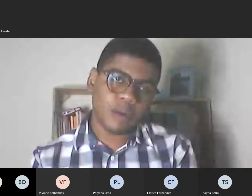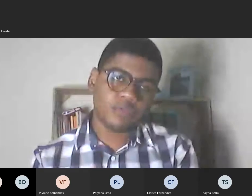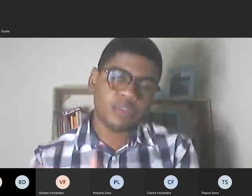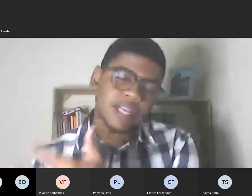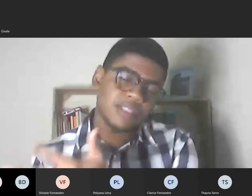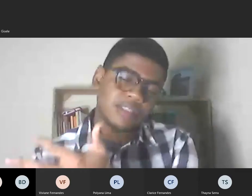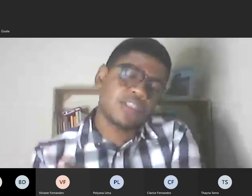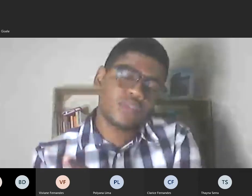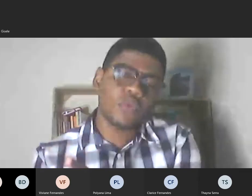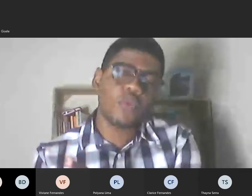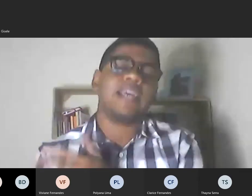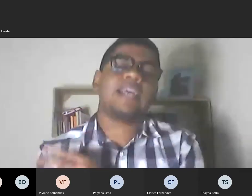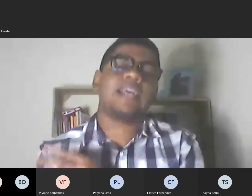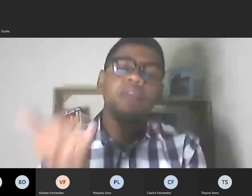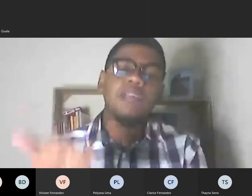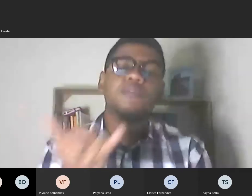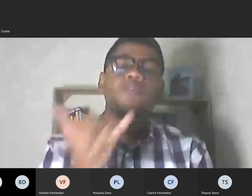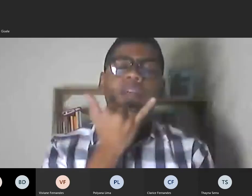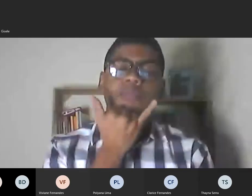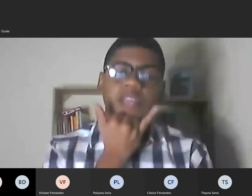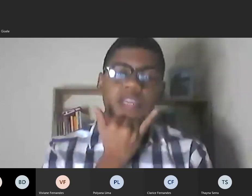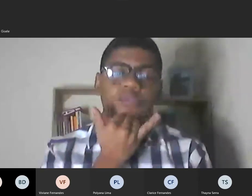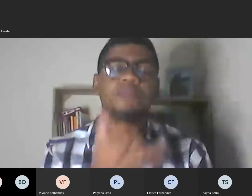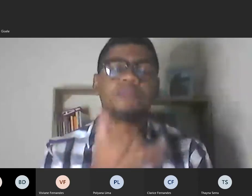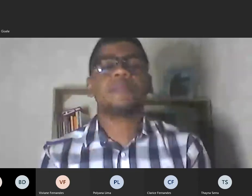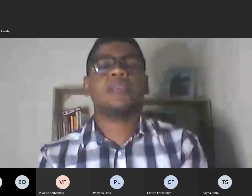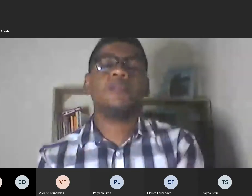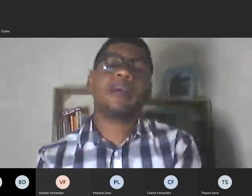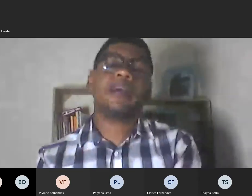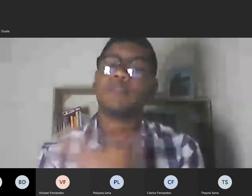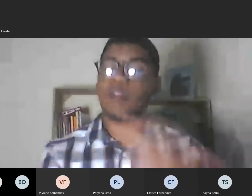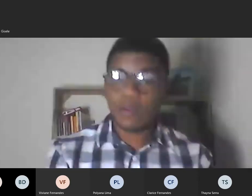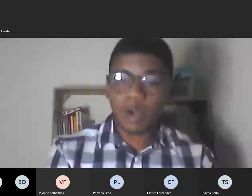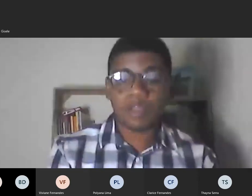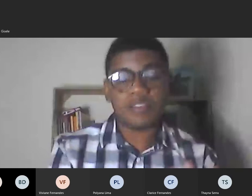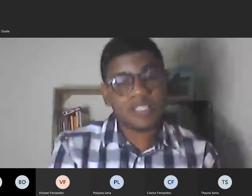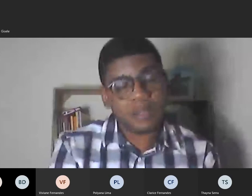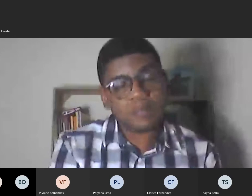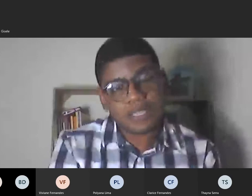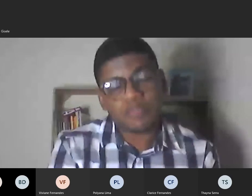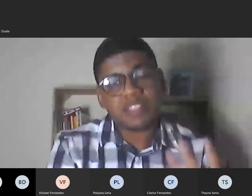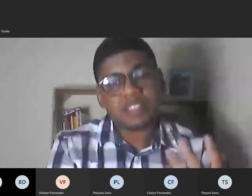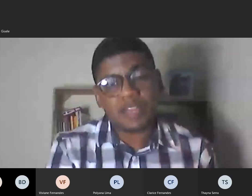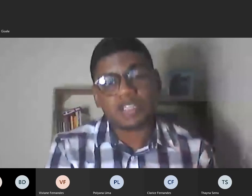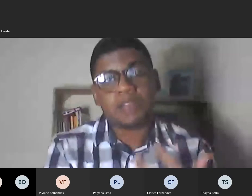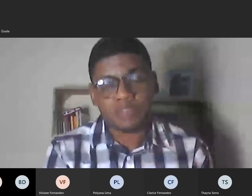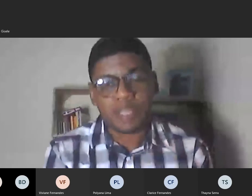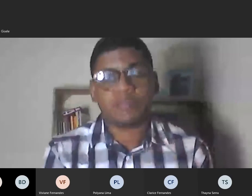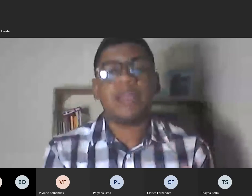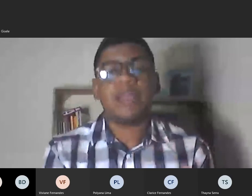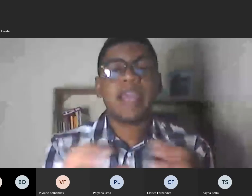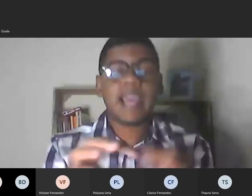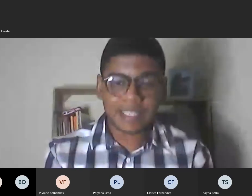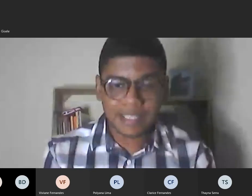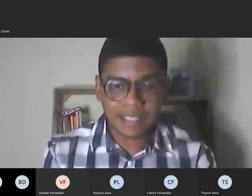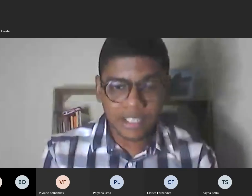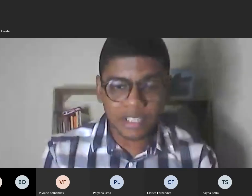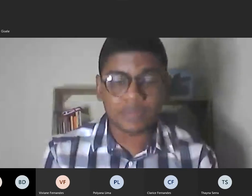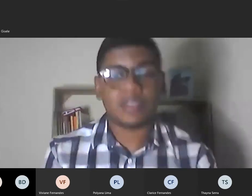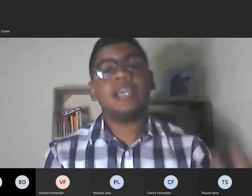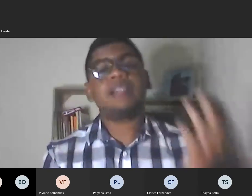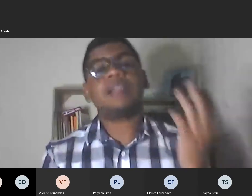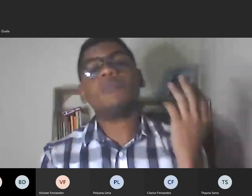parâmetro manual de desculpa, né, que é a mão em Y, tocando o queixo, e o parâmetro não manual, que vai ser uma expressão facial de arrependimento, elas